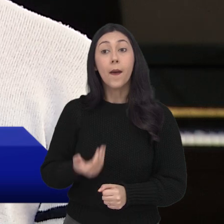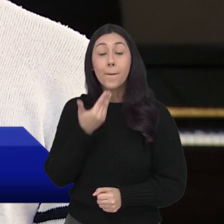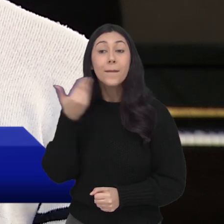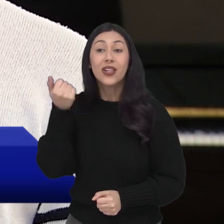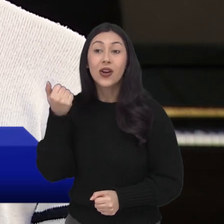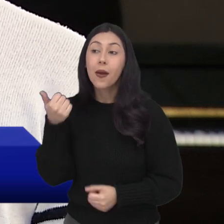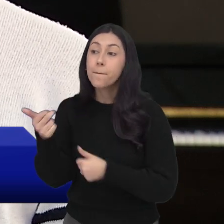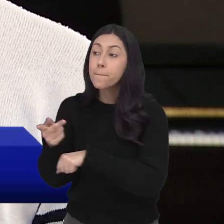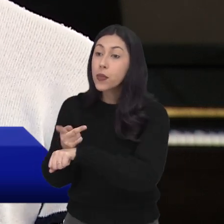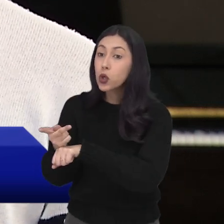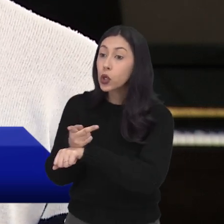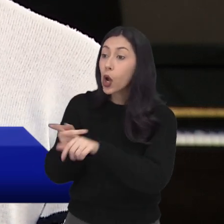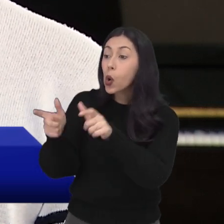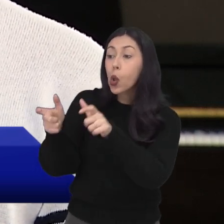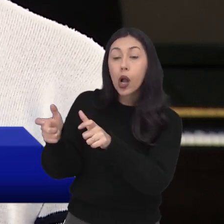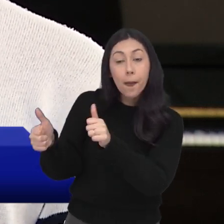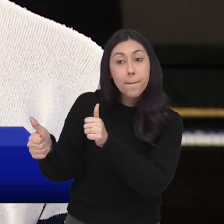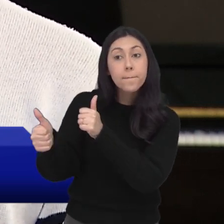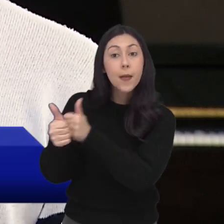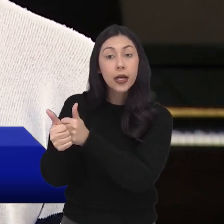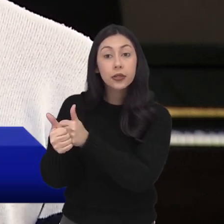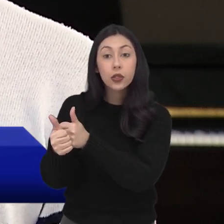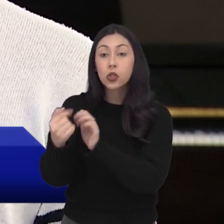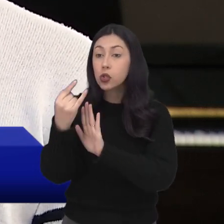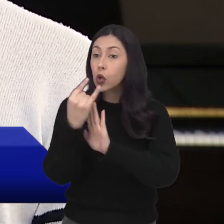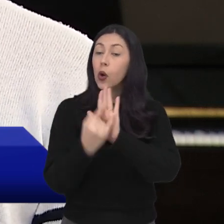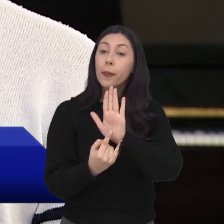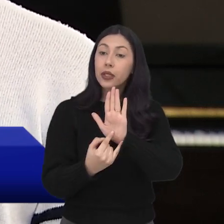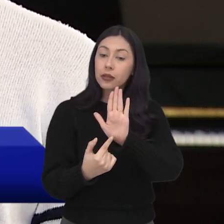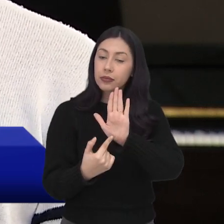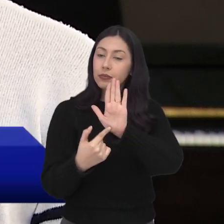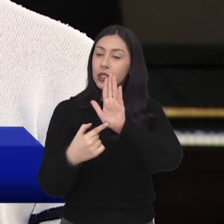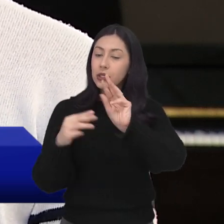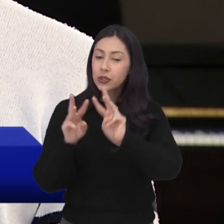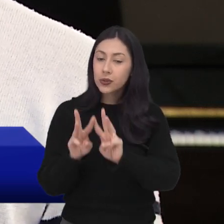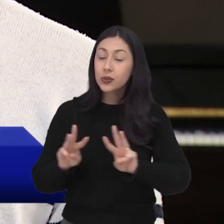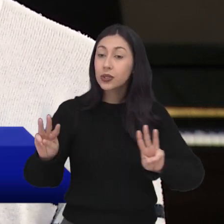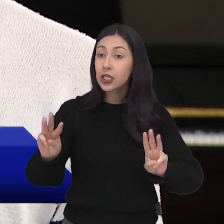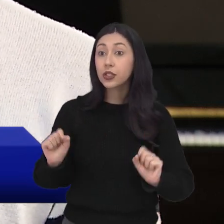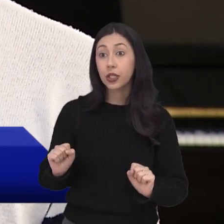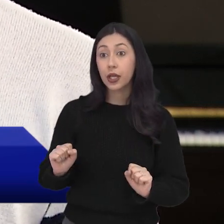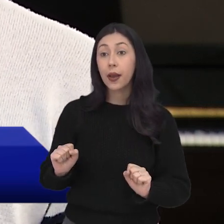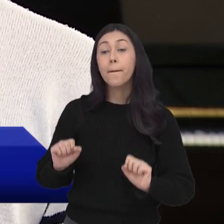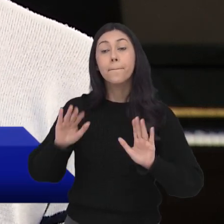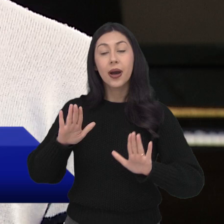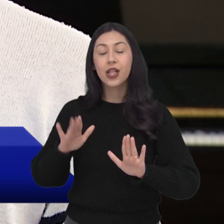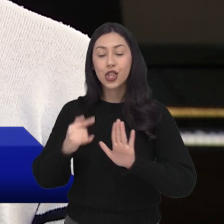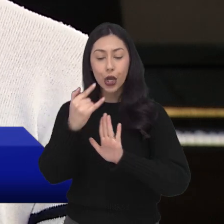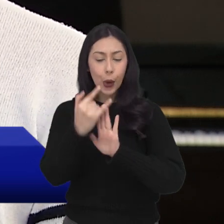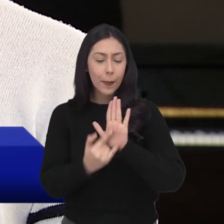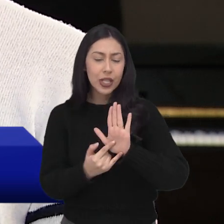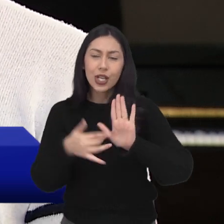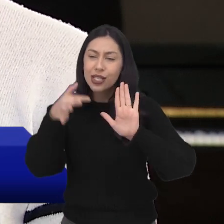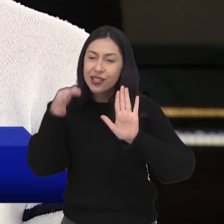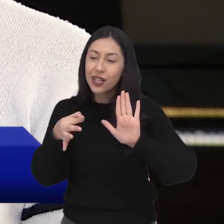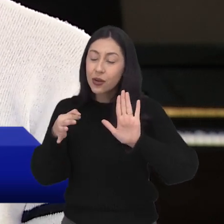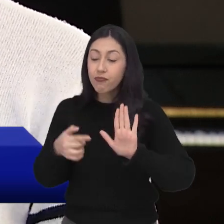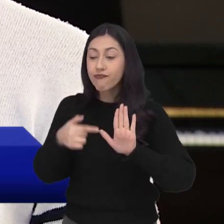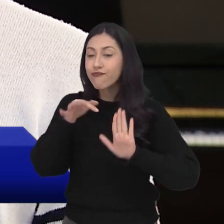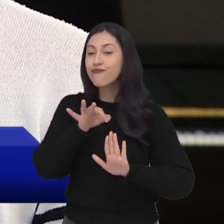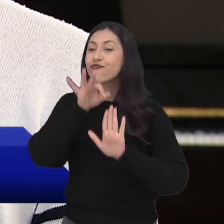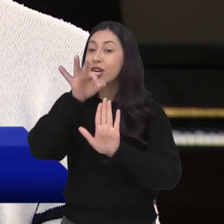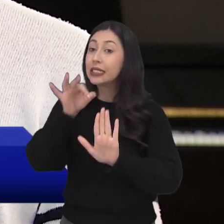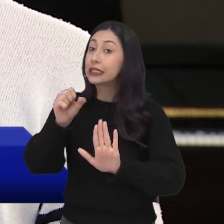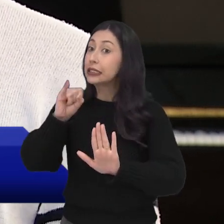de ensino mais próximo. A documentação necessária para a matrícula é indicada no nosso site. Comparecendo com a documentação desde que haja vaga para o